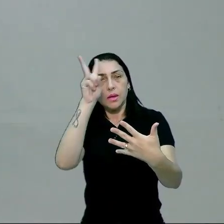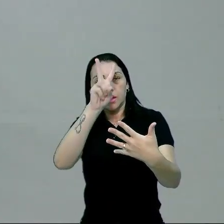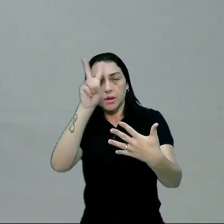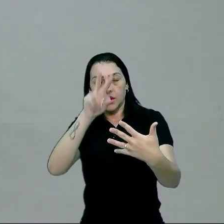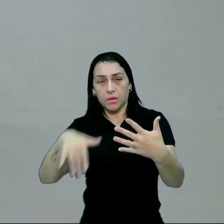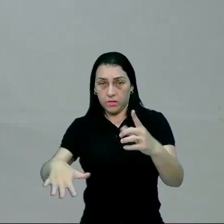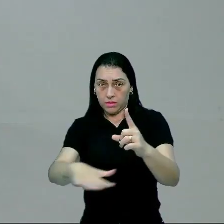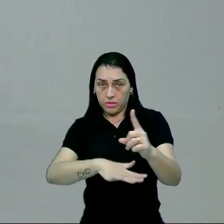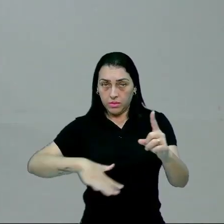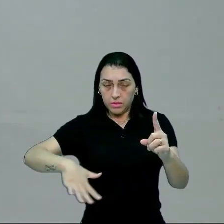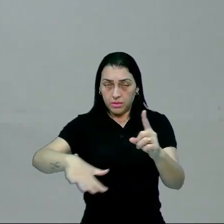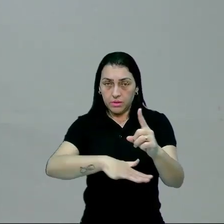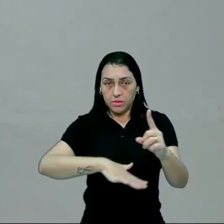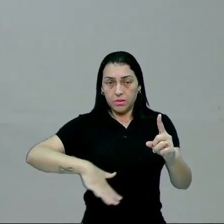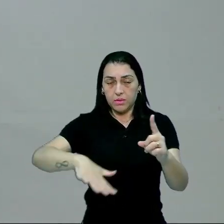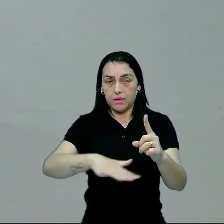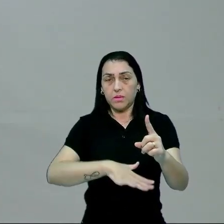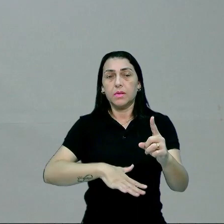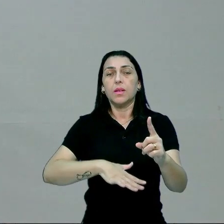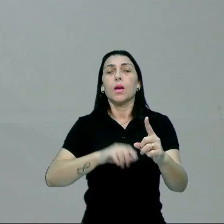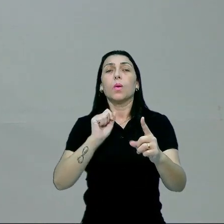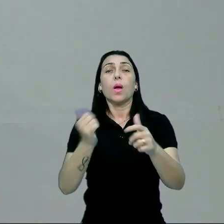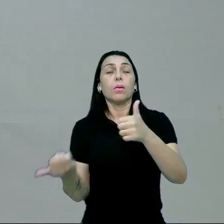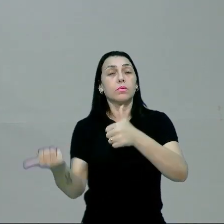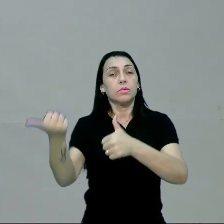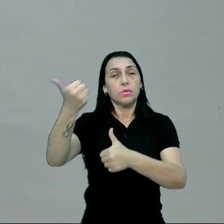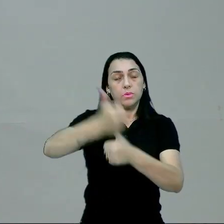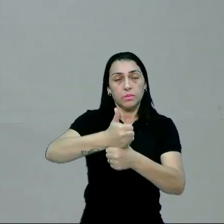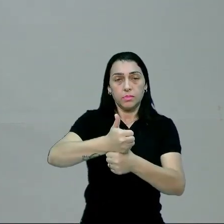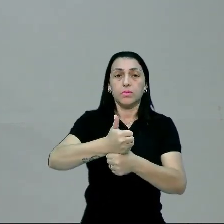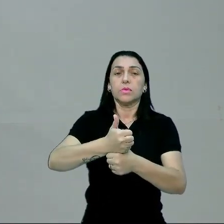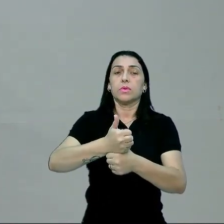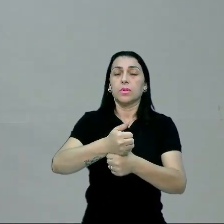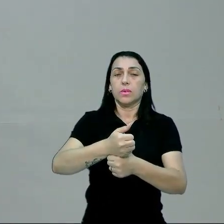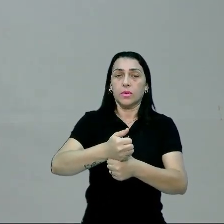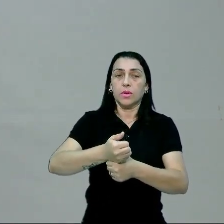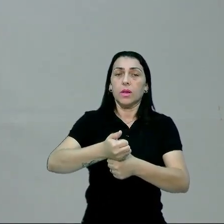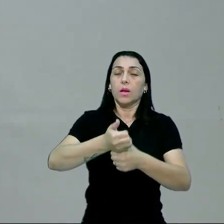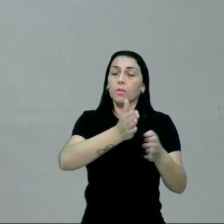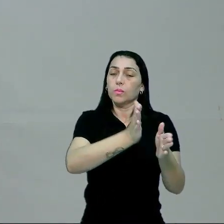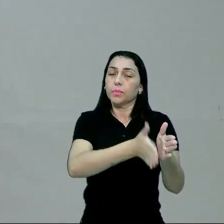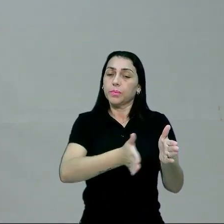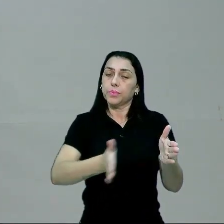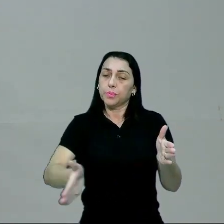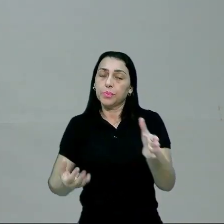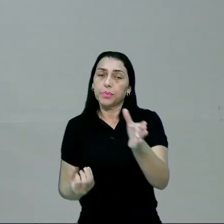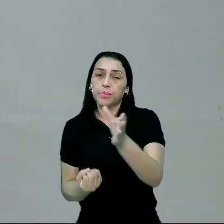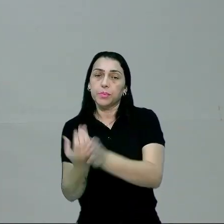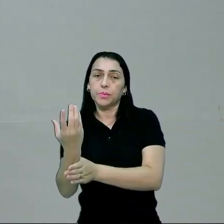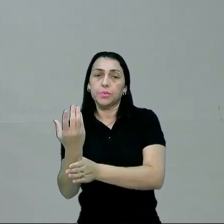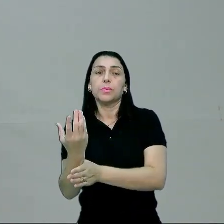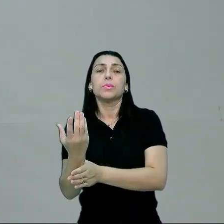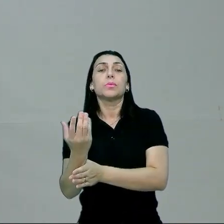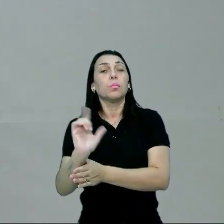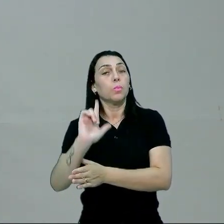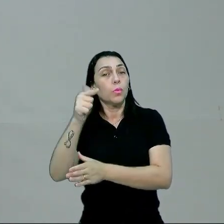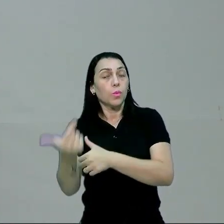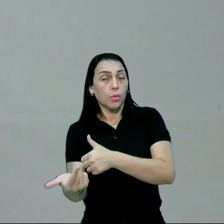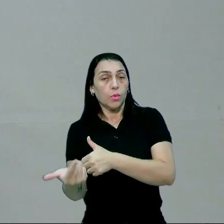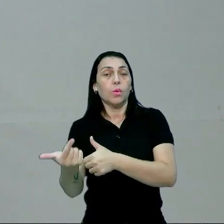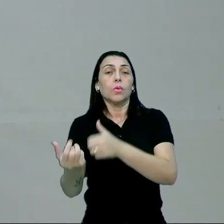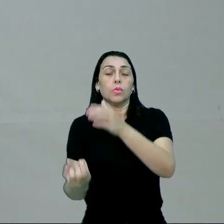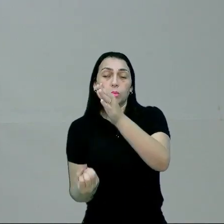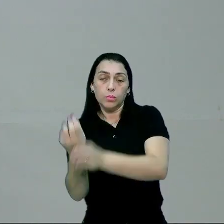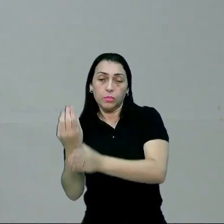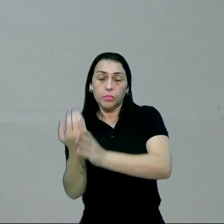da sociedade é uma substituição sequencial de um modo de produção por outro